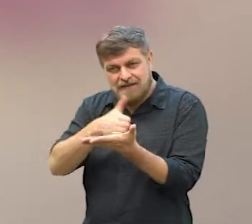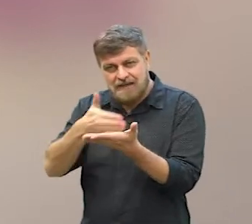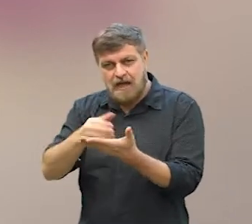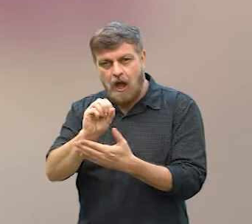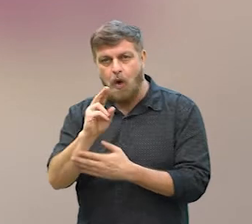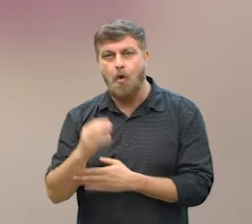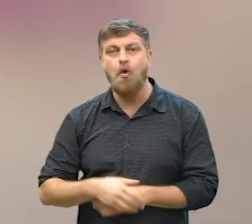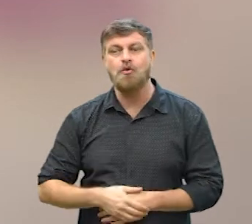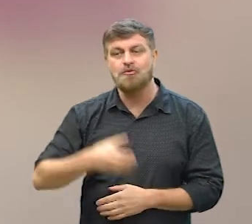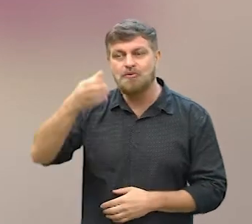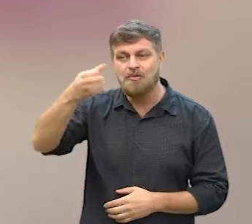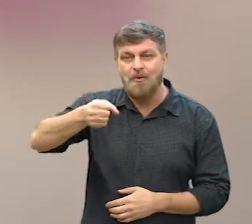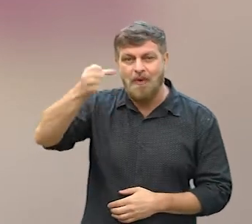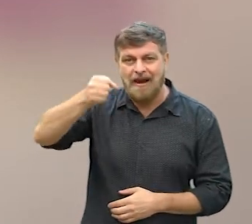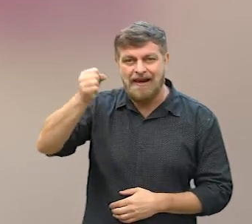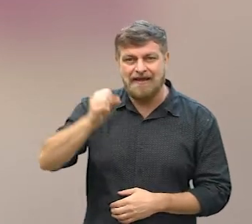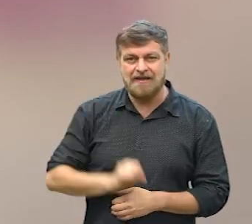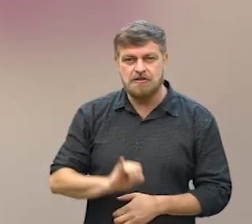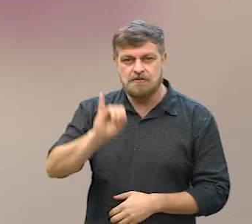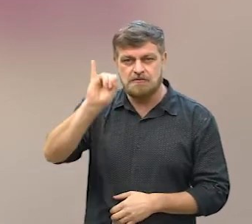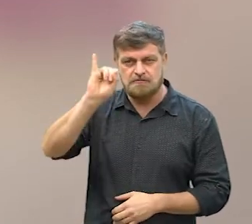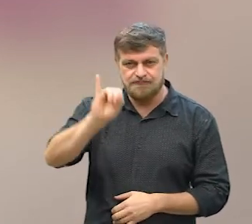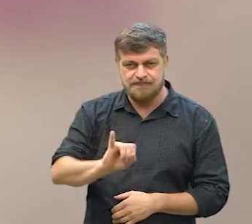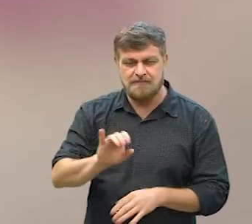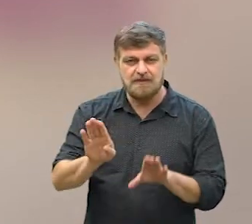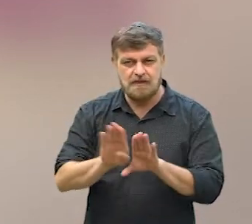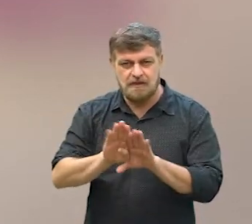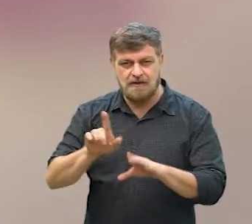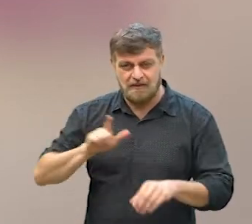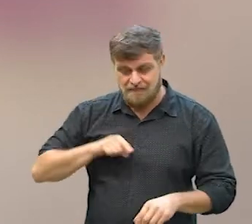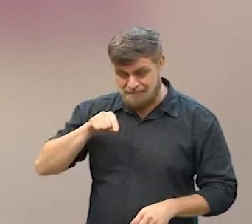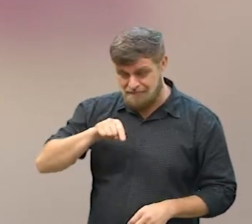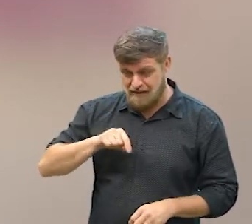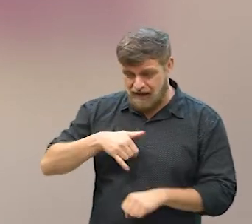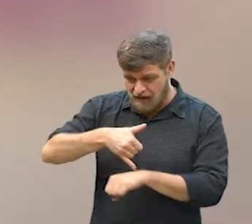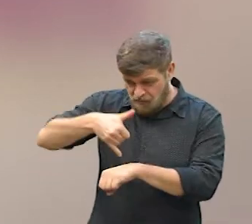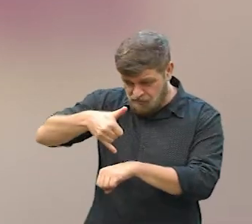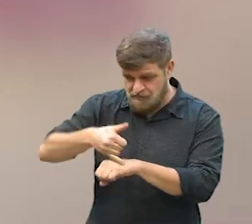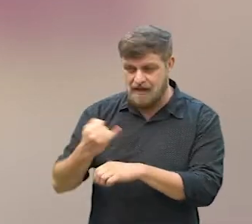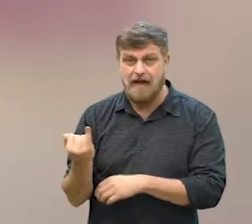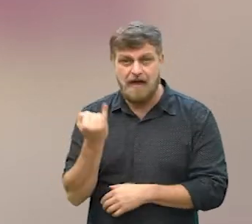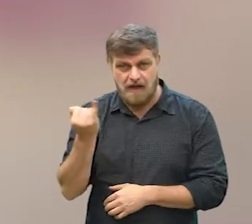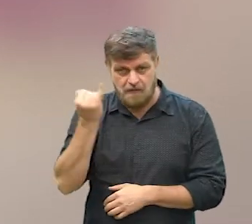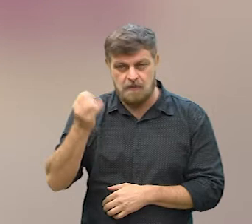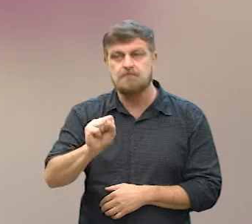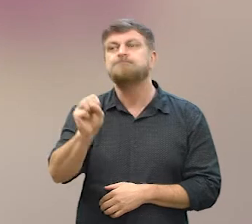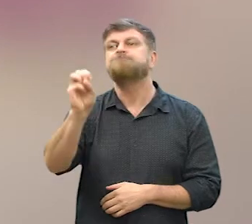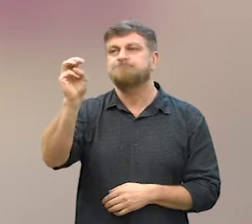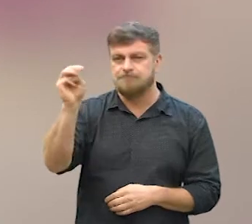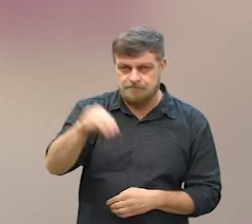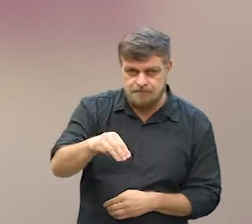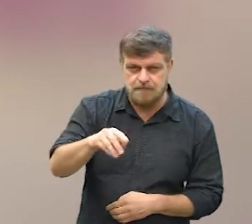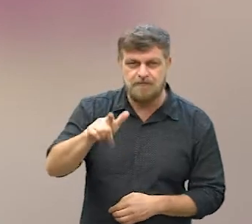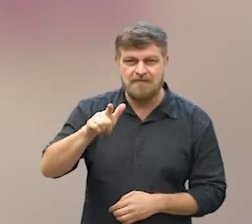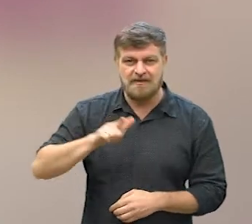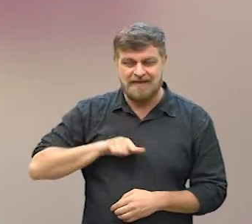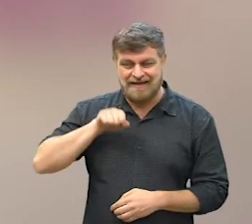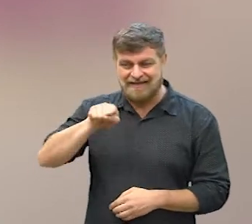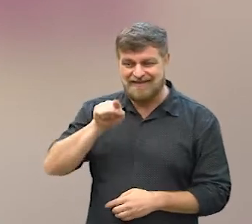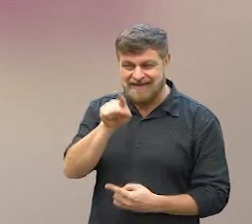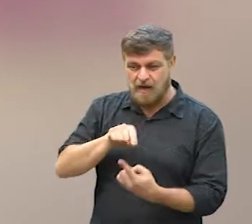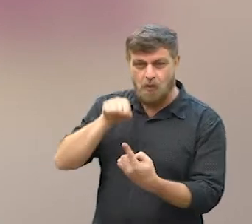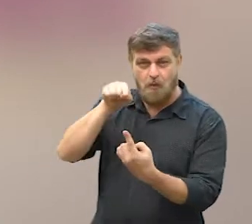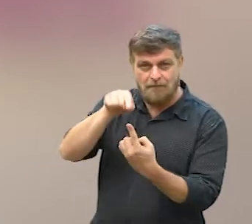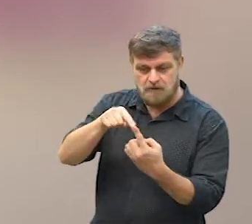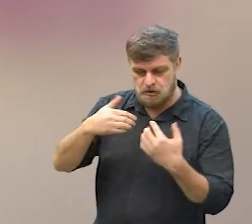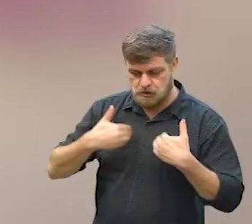do leite integral. Aí você vai falar assim para mim, mas gordura é importante? Sim, ela é importante. Ela tem uma